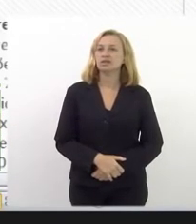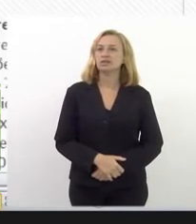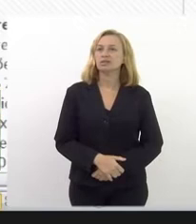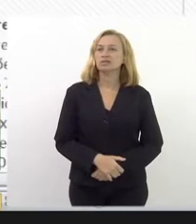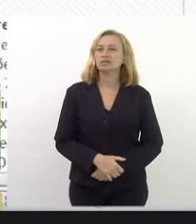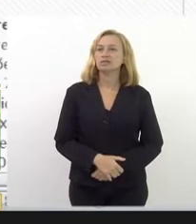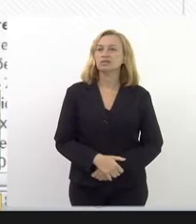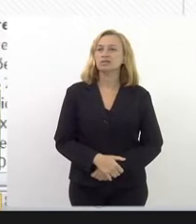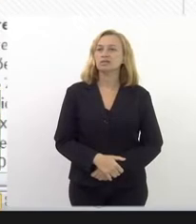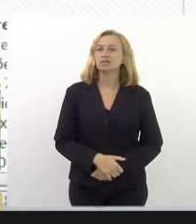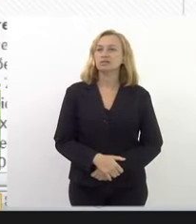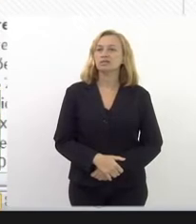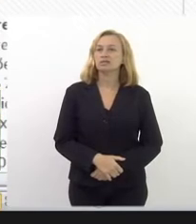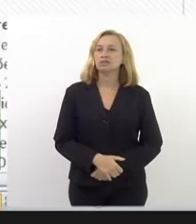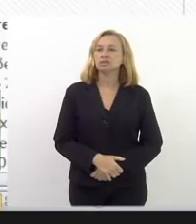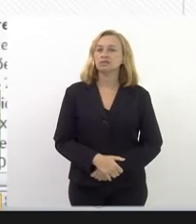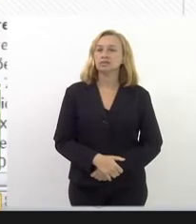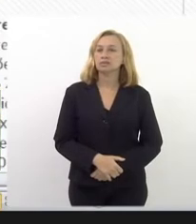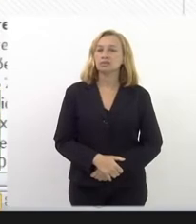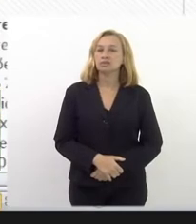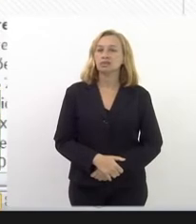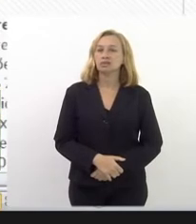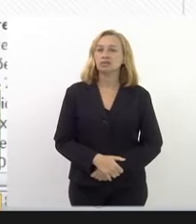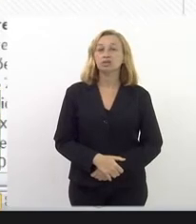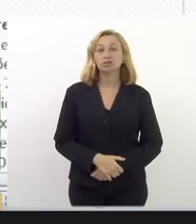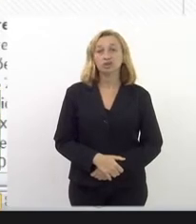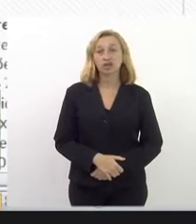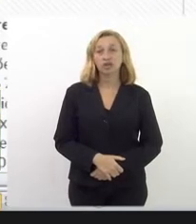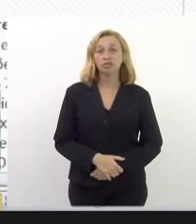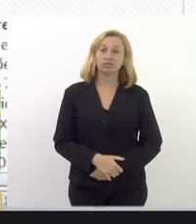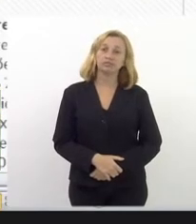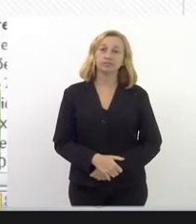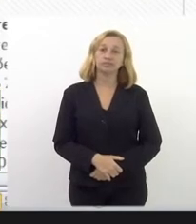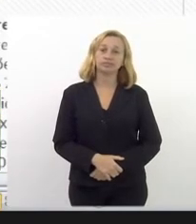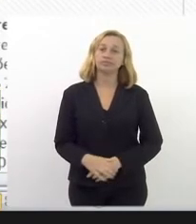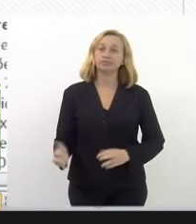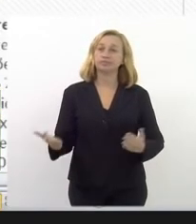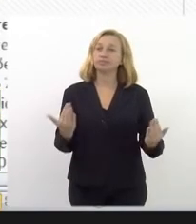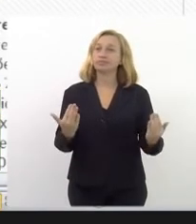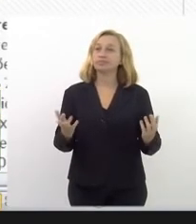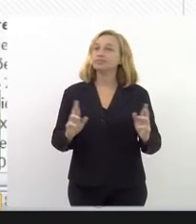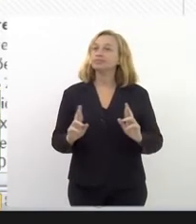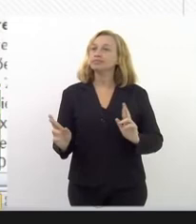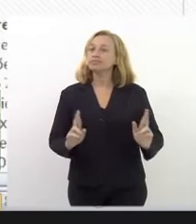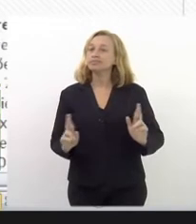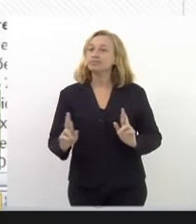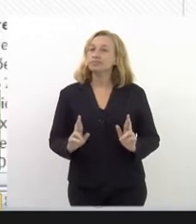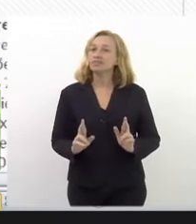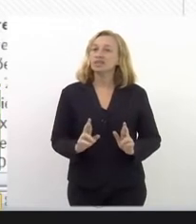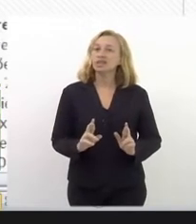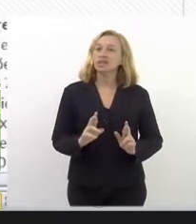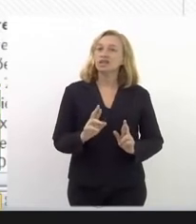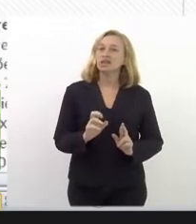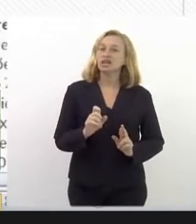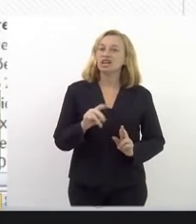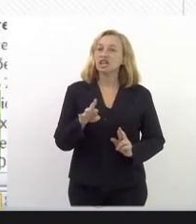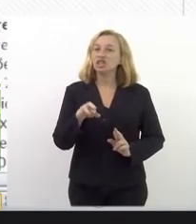Estamos vendo, sim. Tem uma parte aí que está associada à questão do crédito tributário, ao